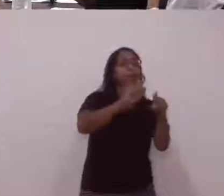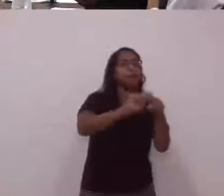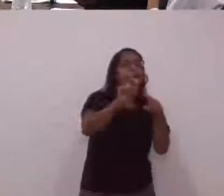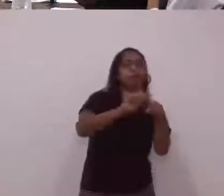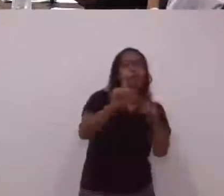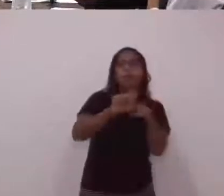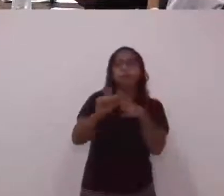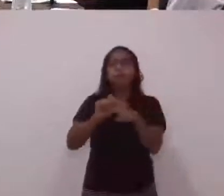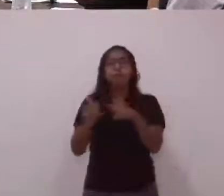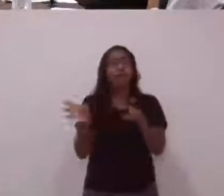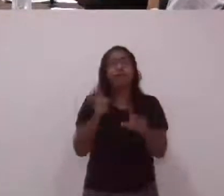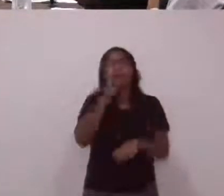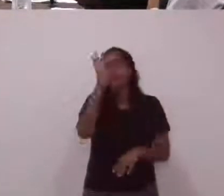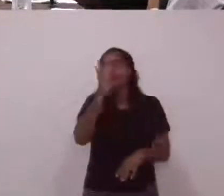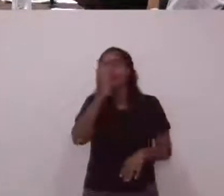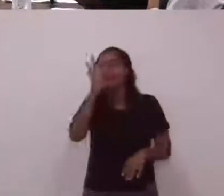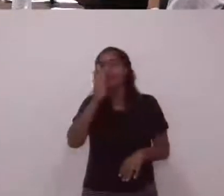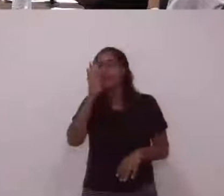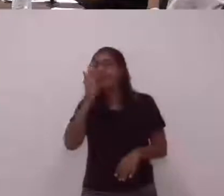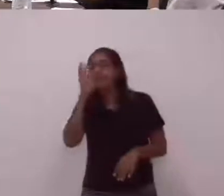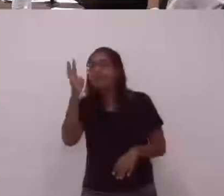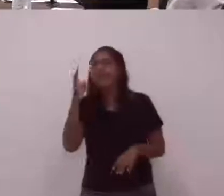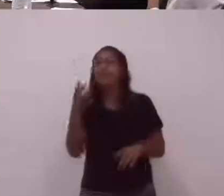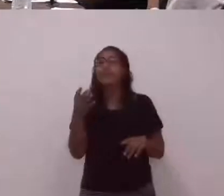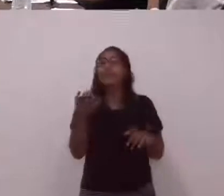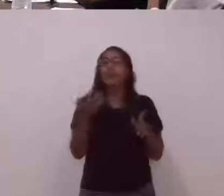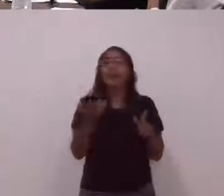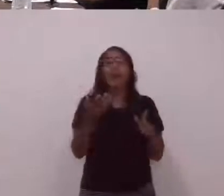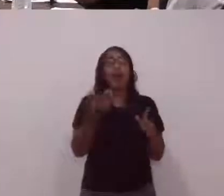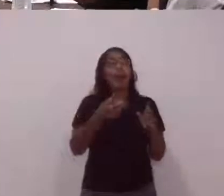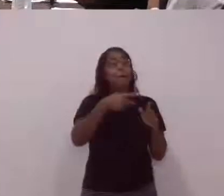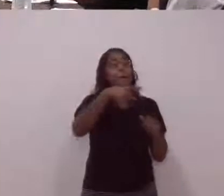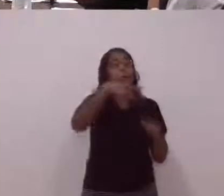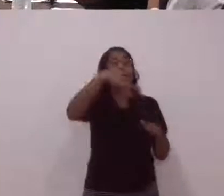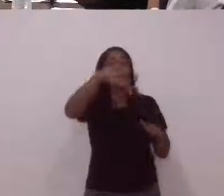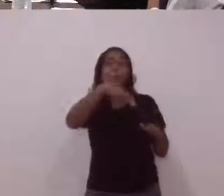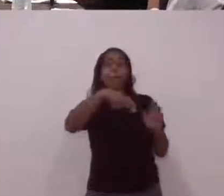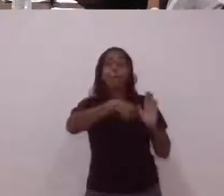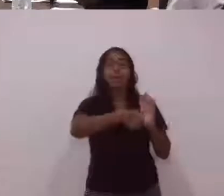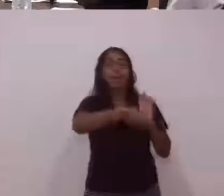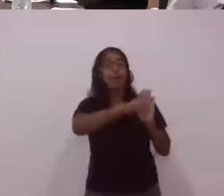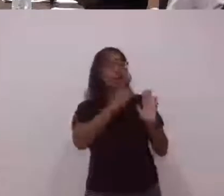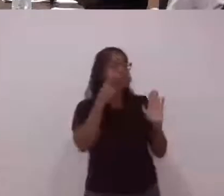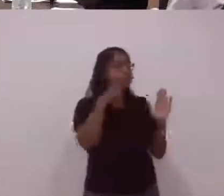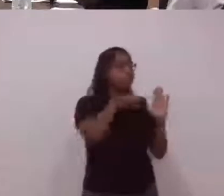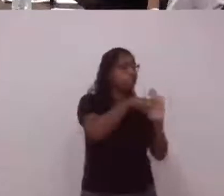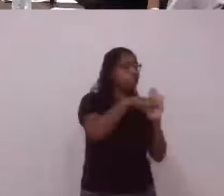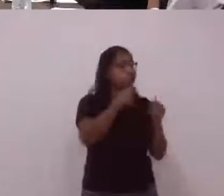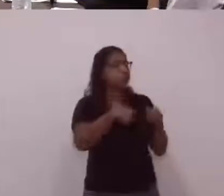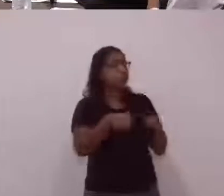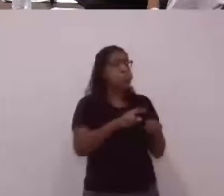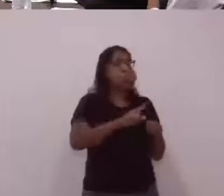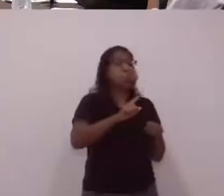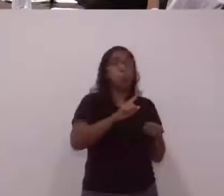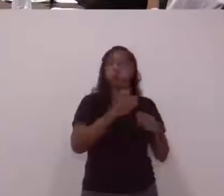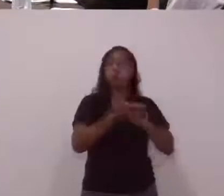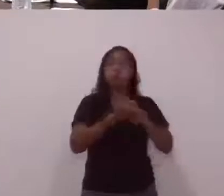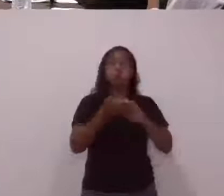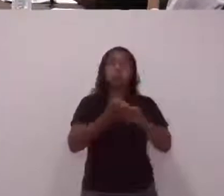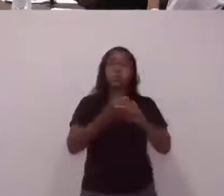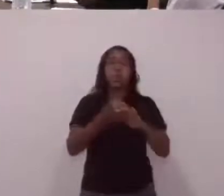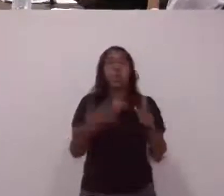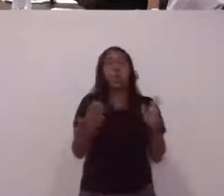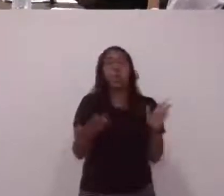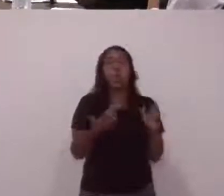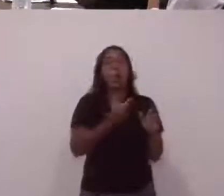absurda precipitação ao ignorar a necessidade de autorização legislativa para a celebração de convênio